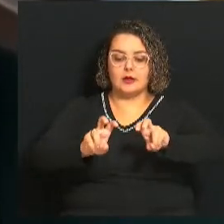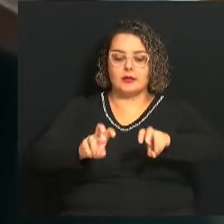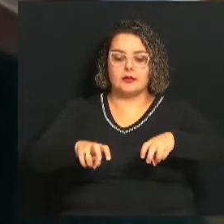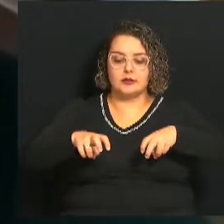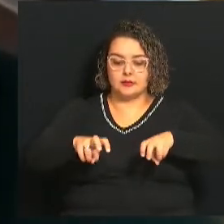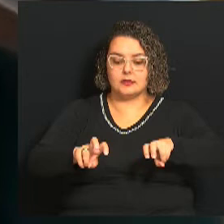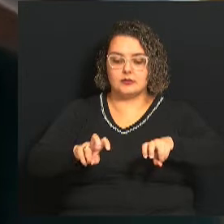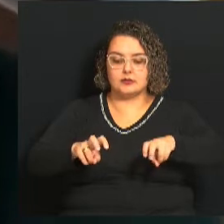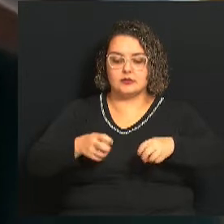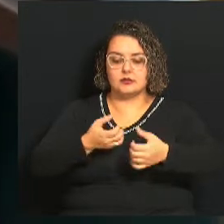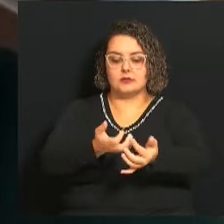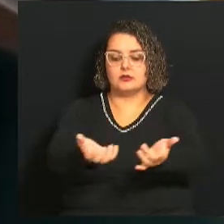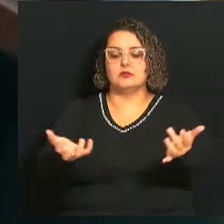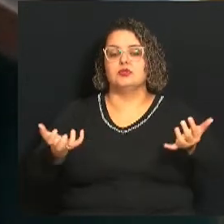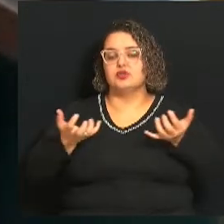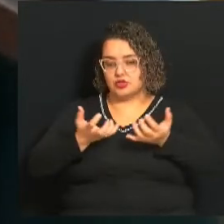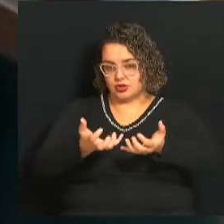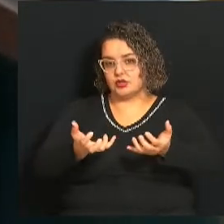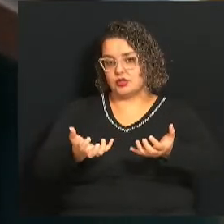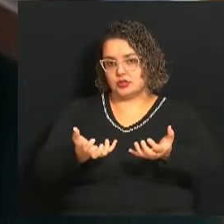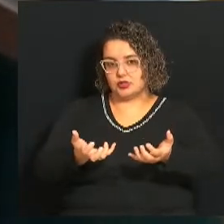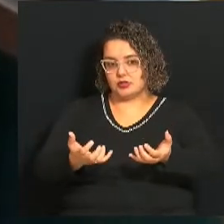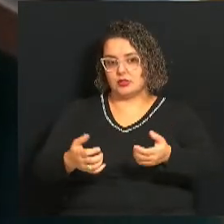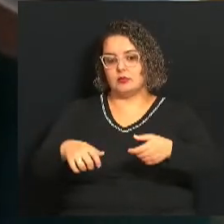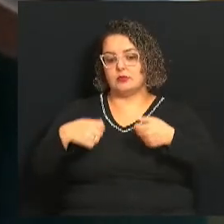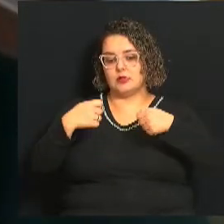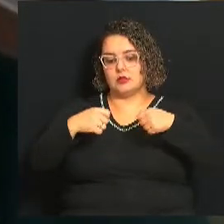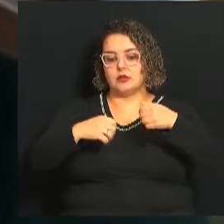criteriosos, obedecem o GALC,